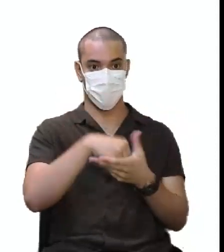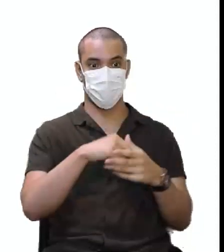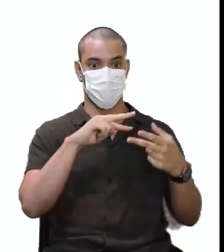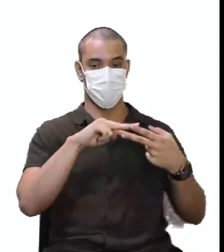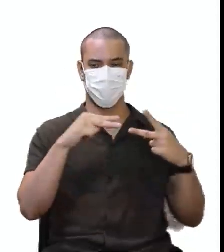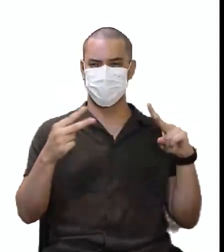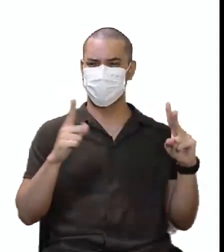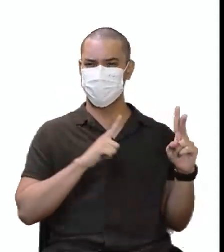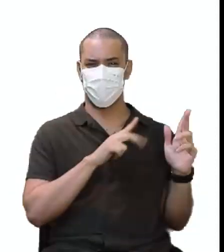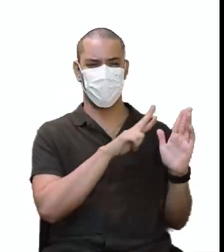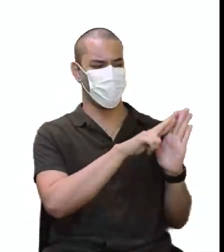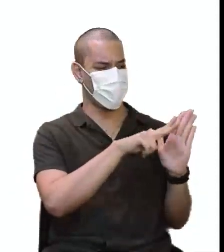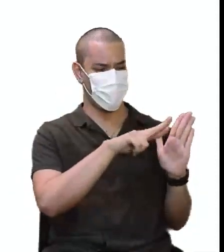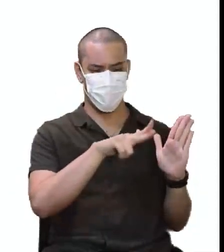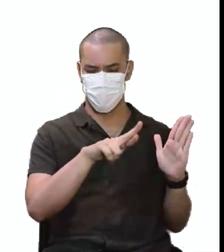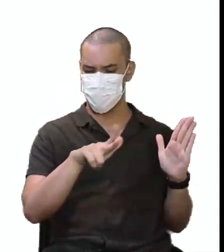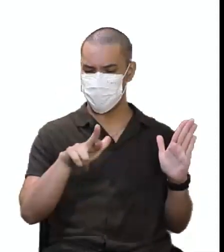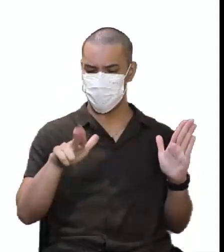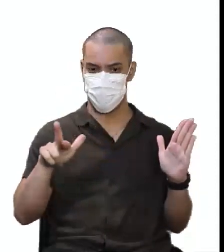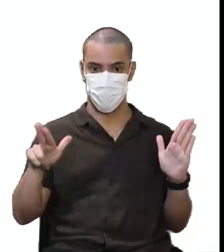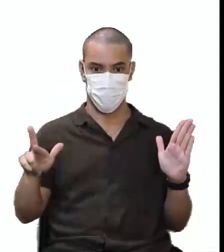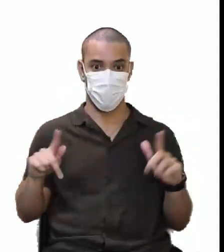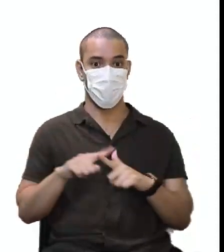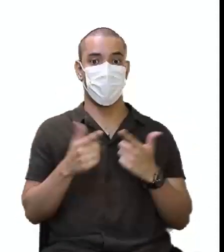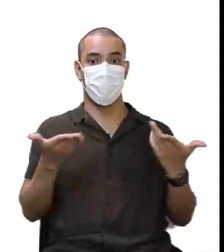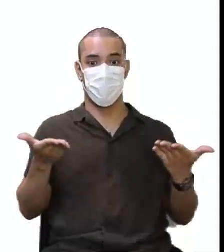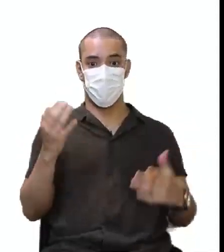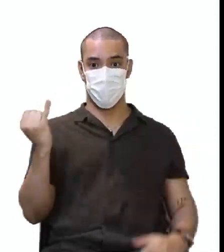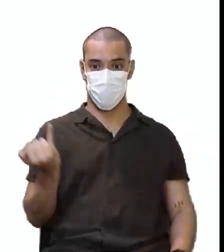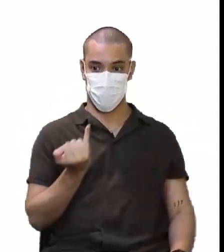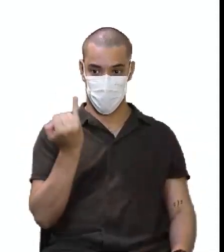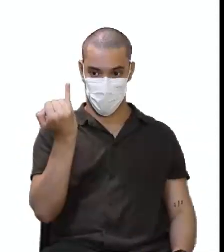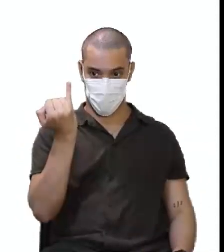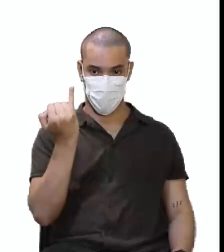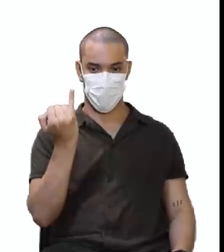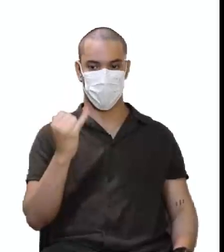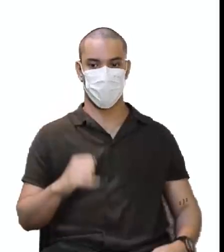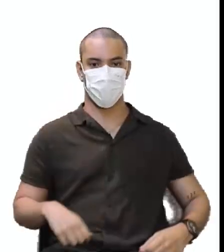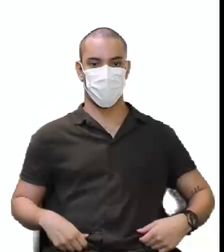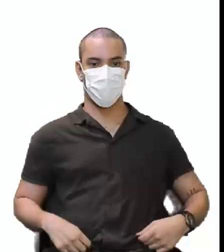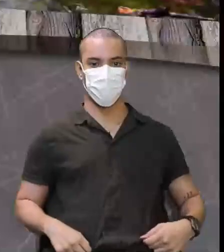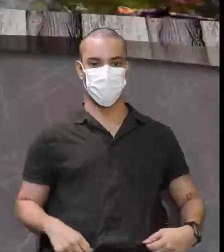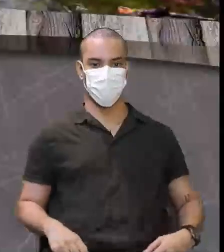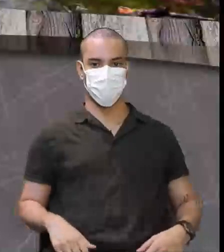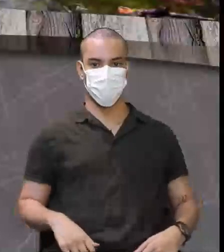tem vários genes. Agora, uma coisa importante aqui para mim.